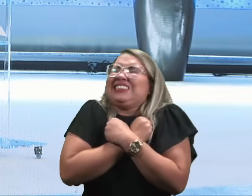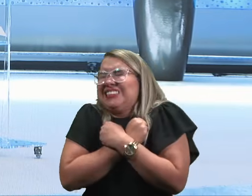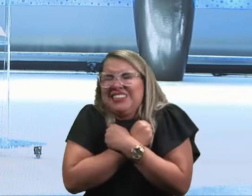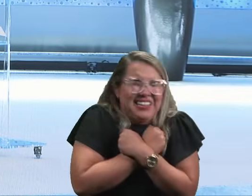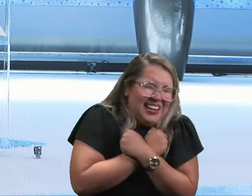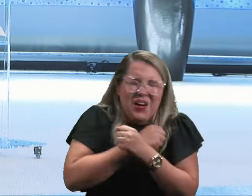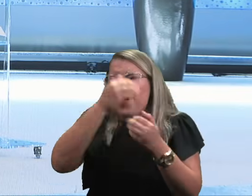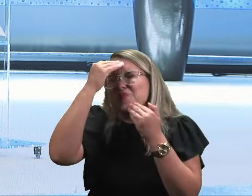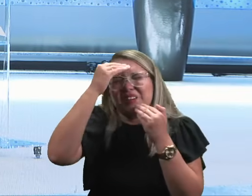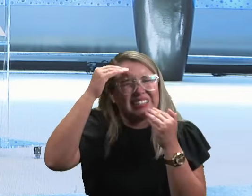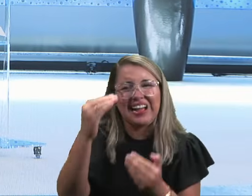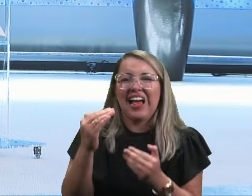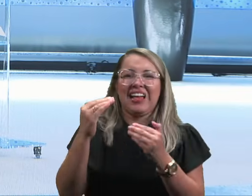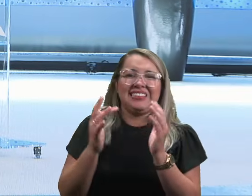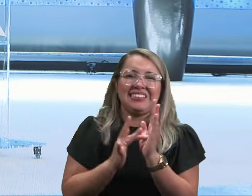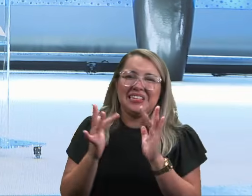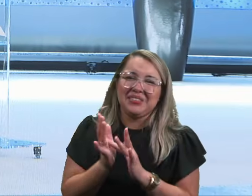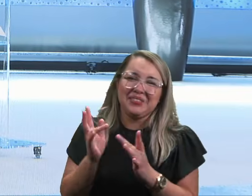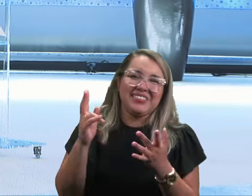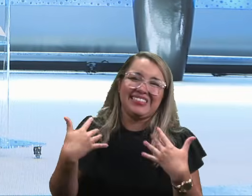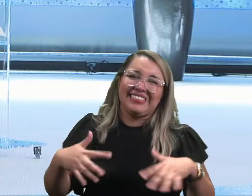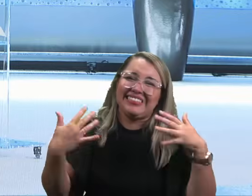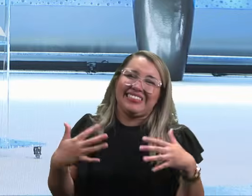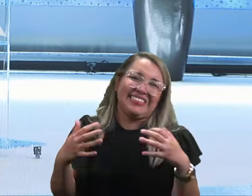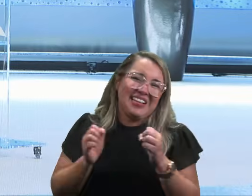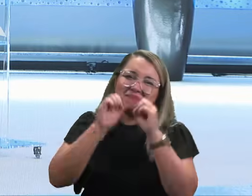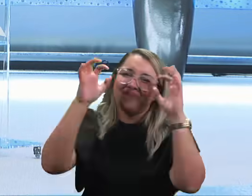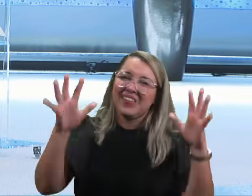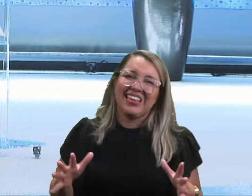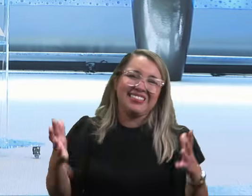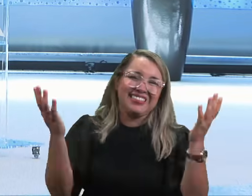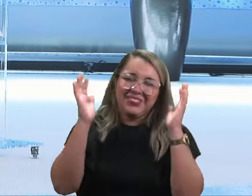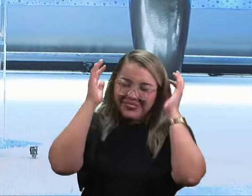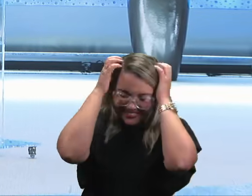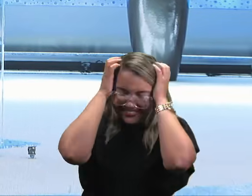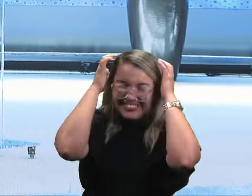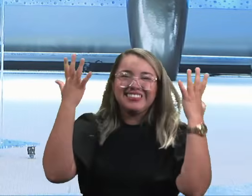Obrigado, Senhor. Que bênção.